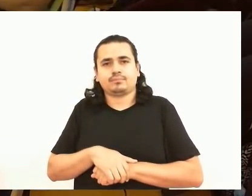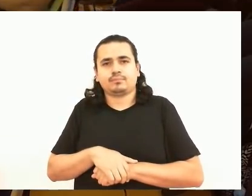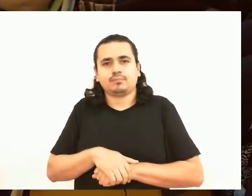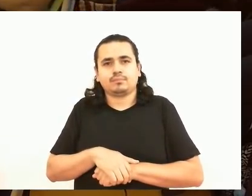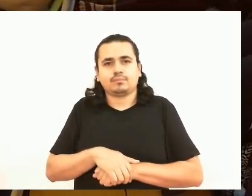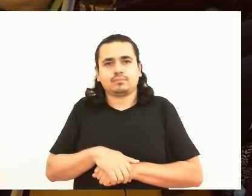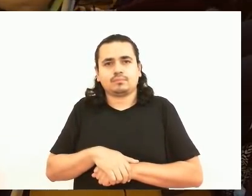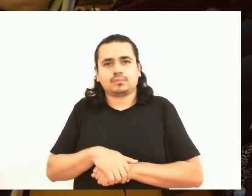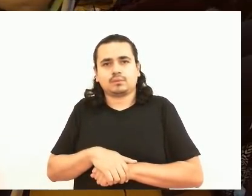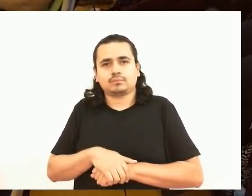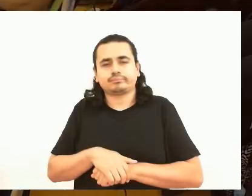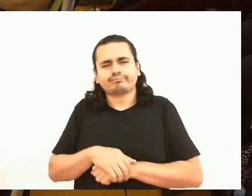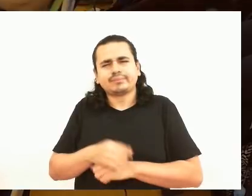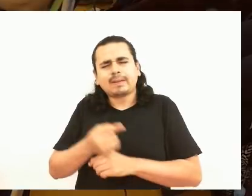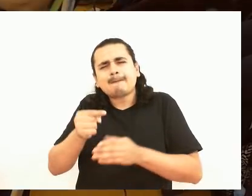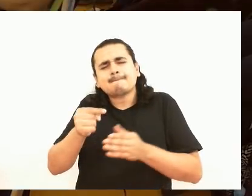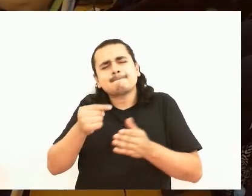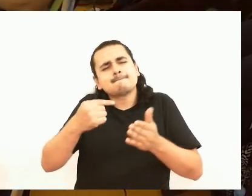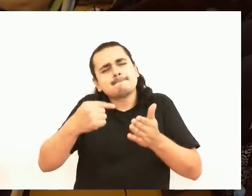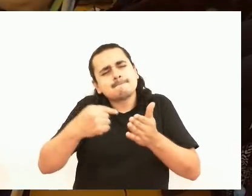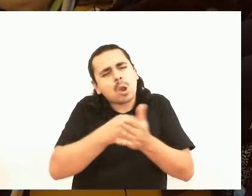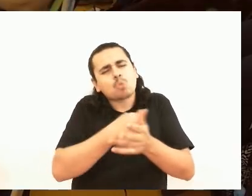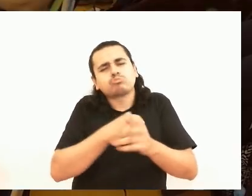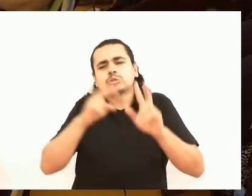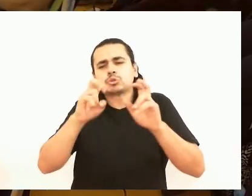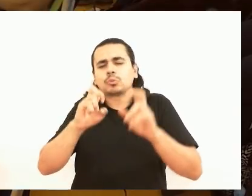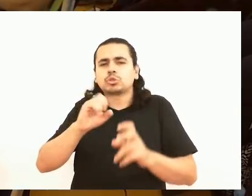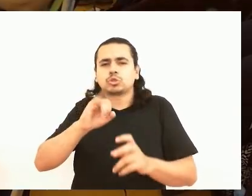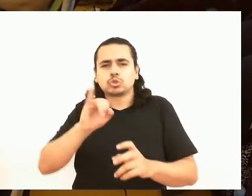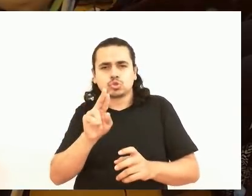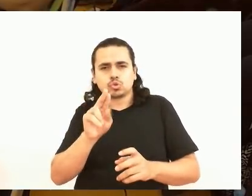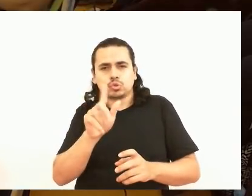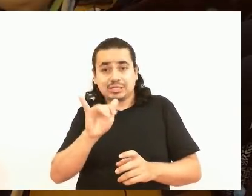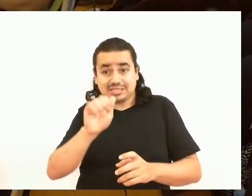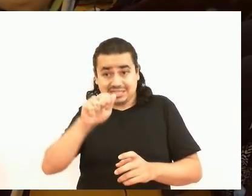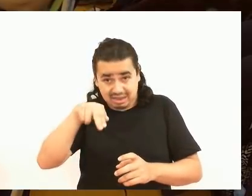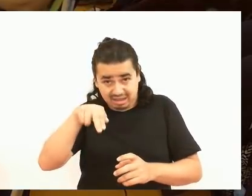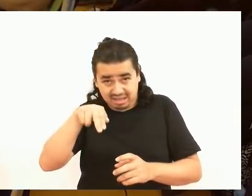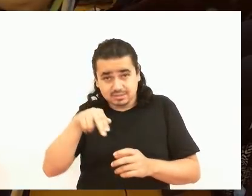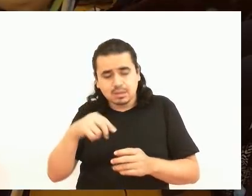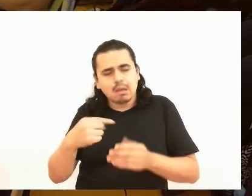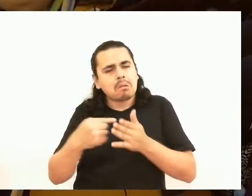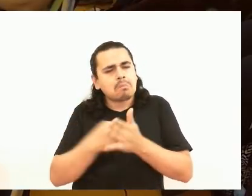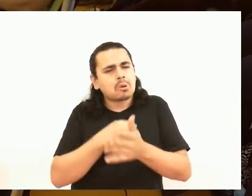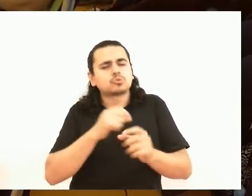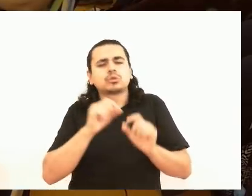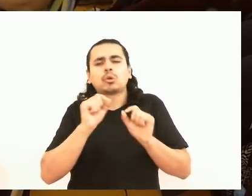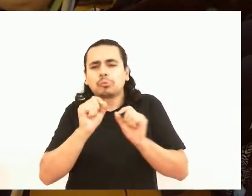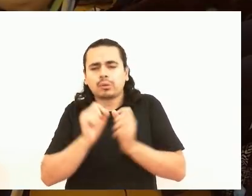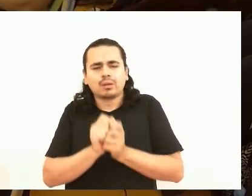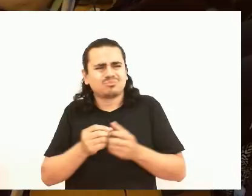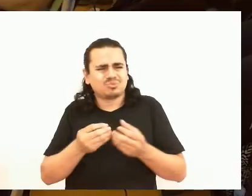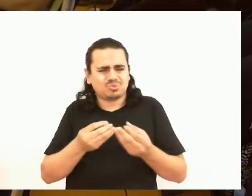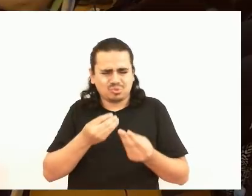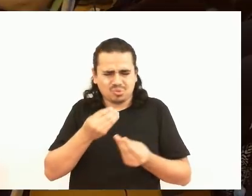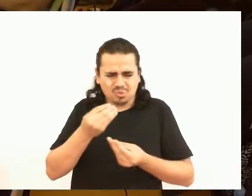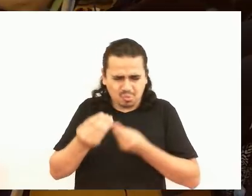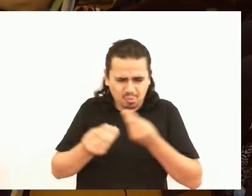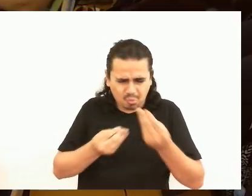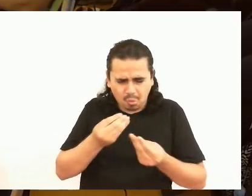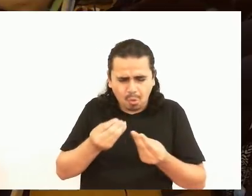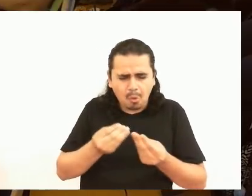é ter uma pergunta que do julian ele pergunta seguinte como estar em jogo com o